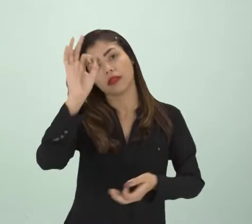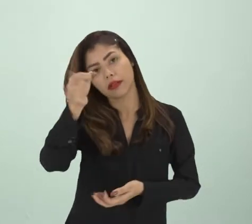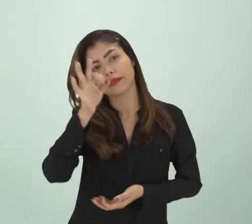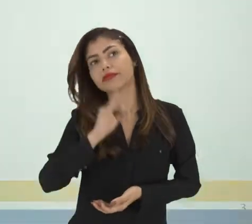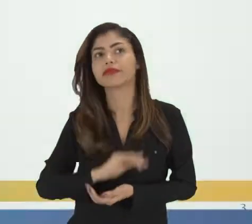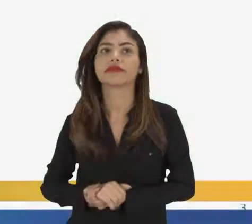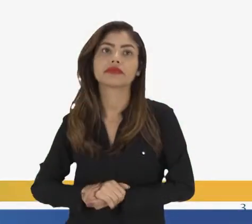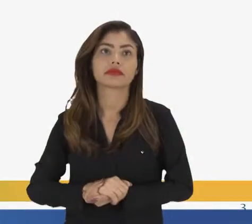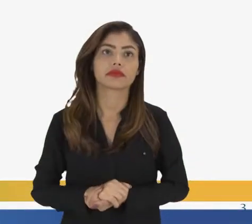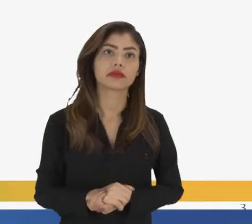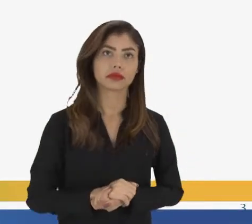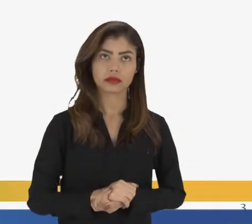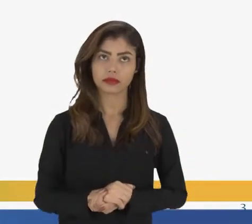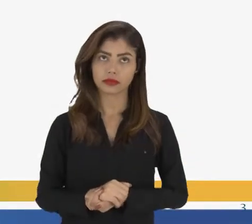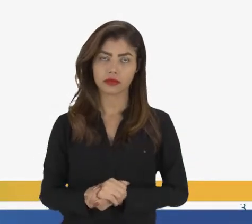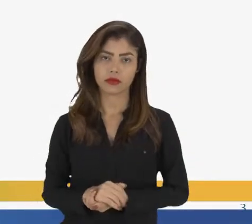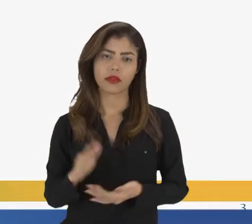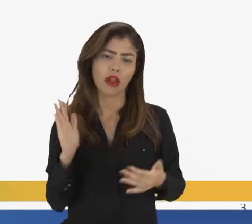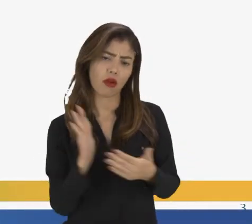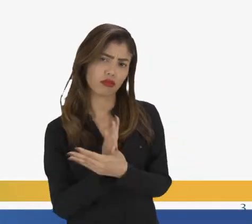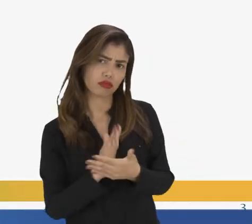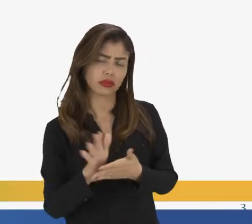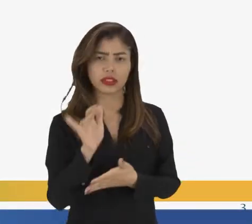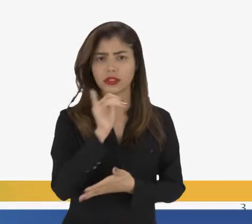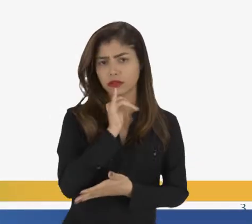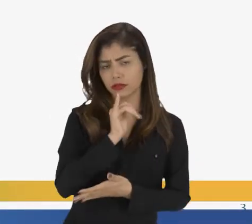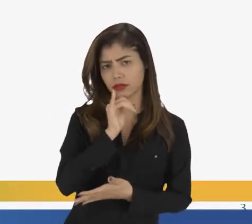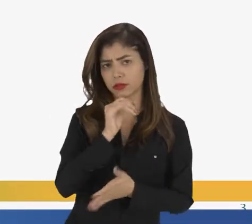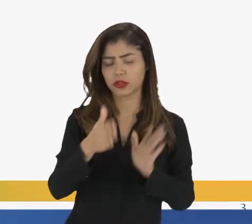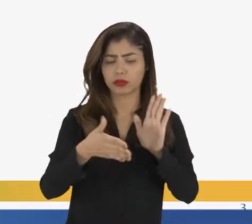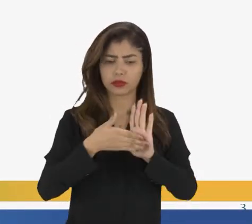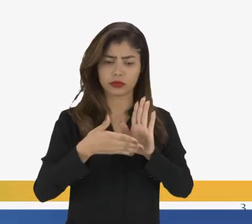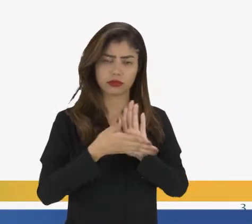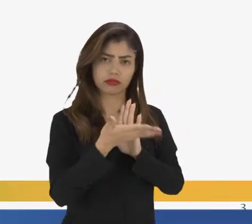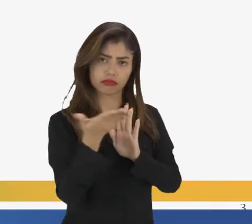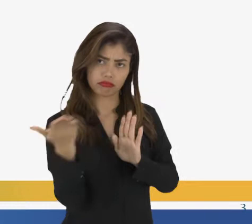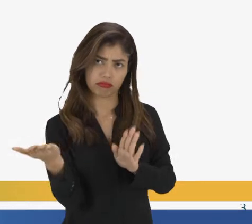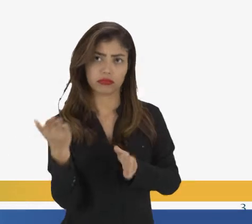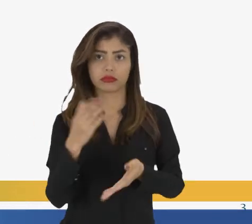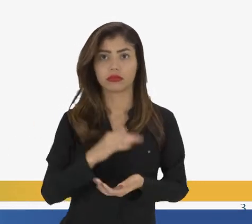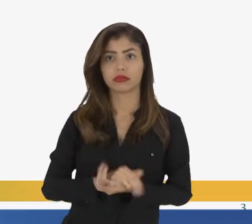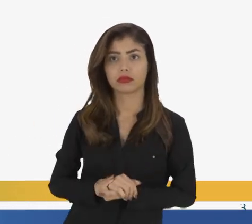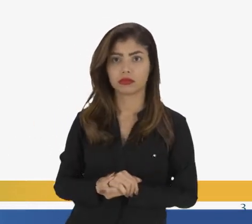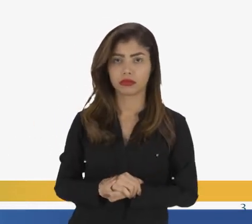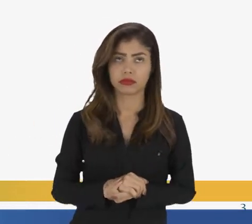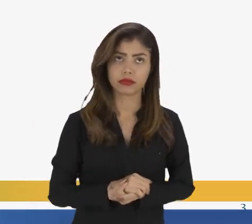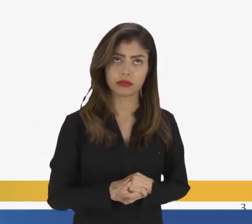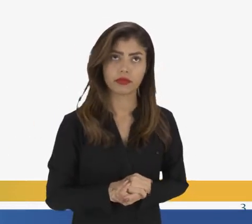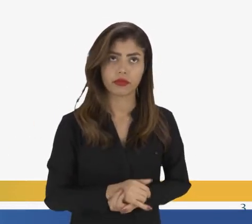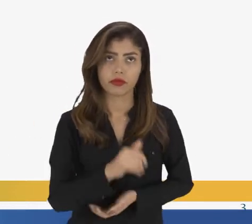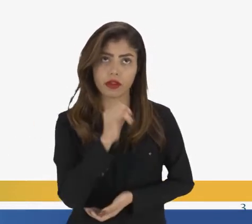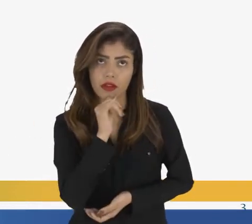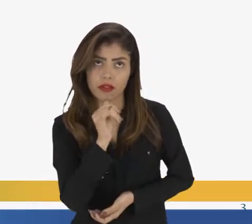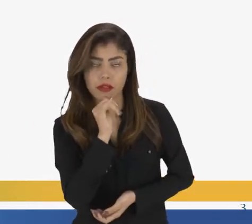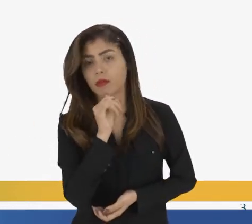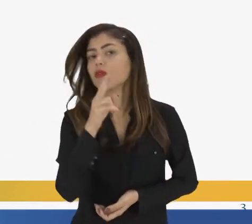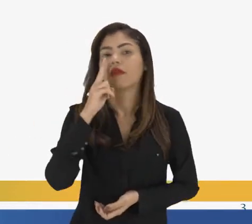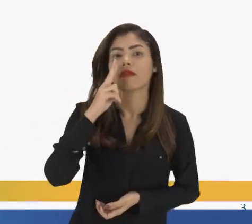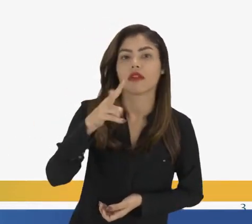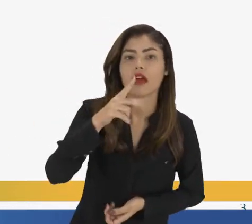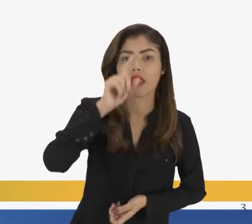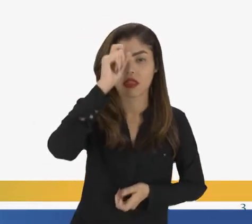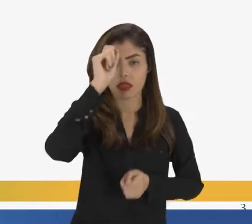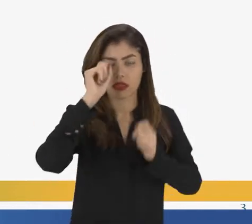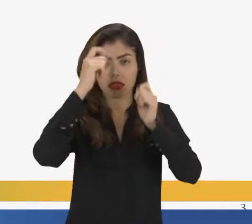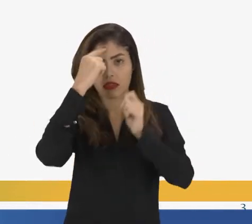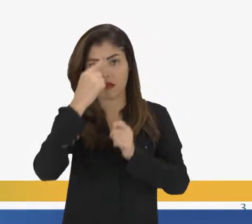pessoal? Temos aqui alguns exemplos que eu vou mostrar para vocês. Por exemplo, pessoal, confere comigo